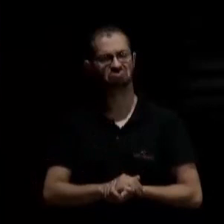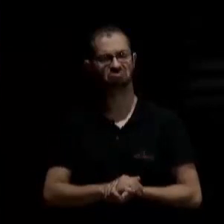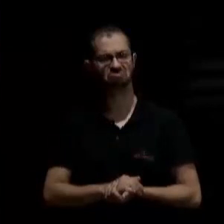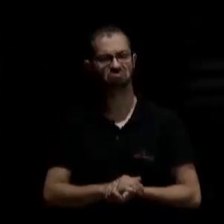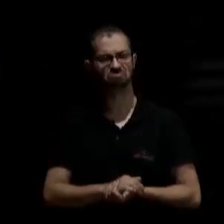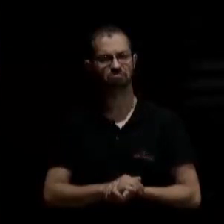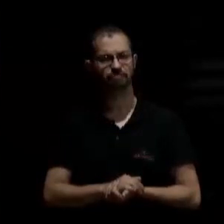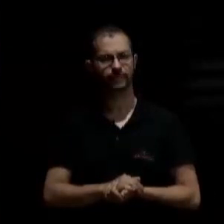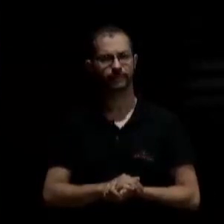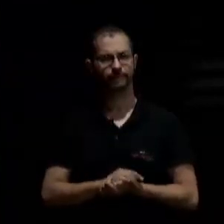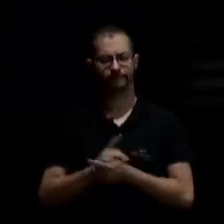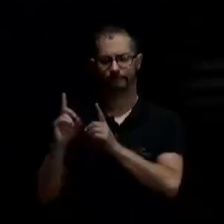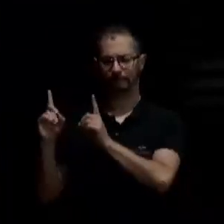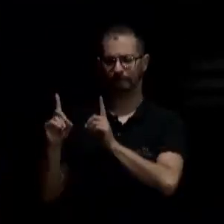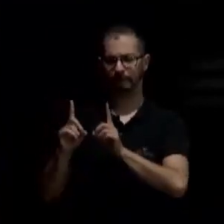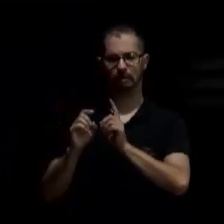Ele anda comigo na rua.